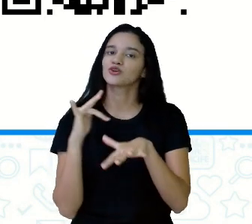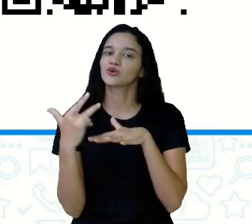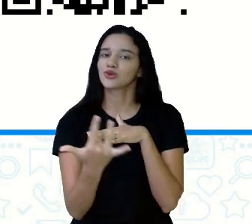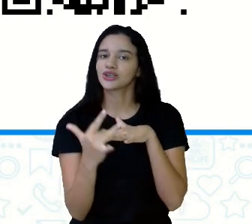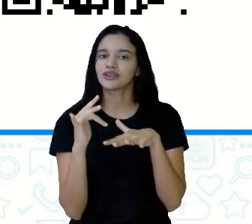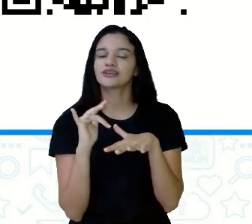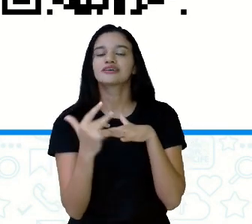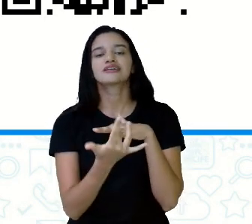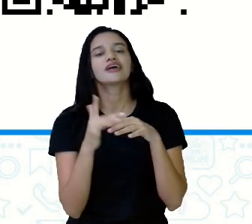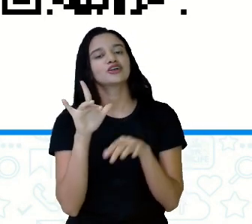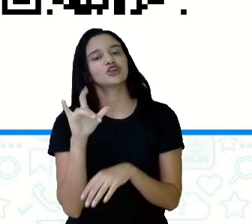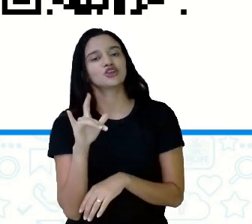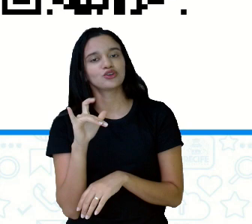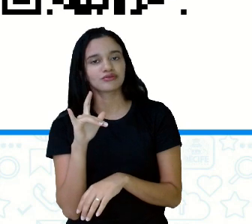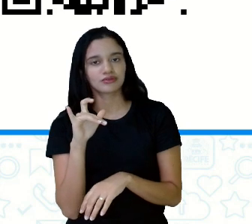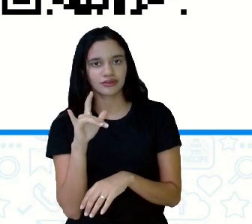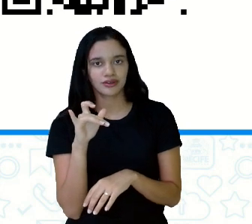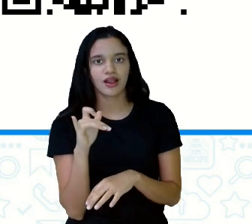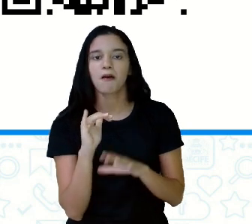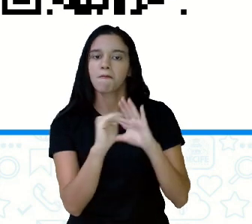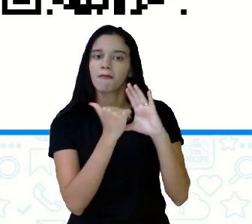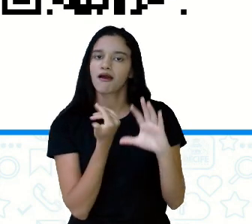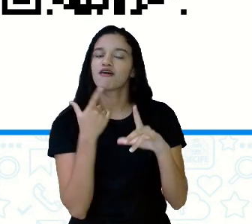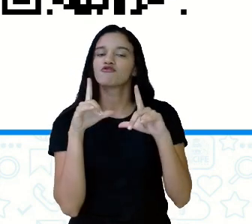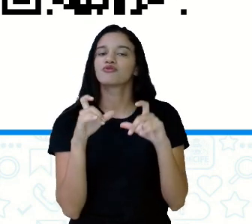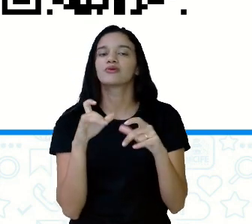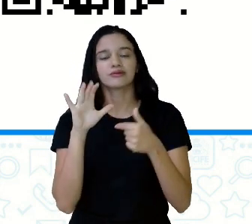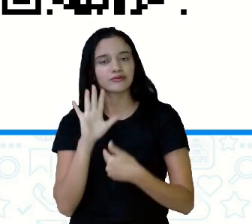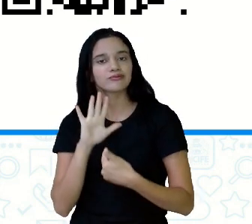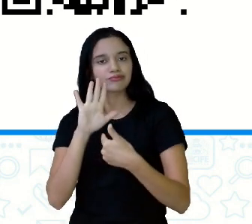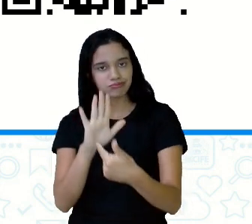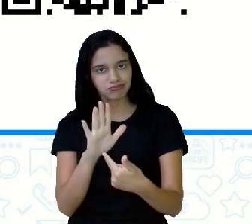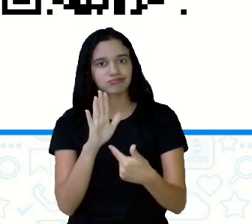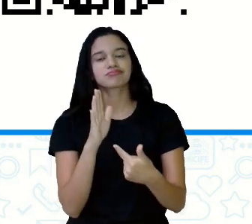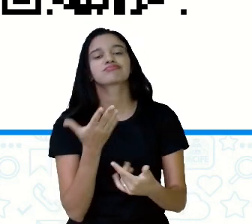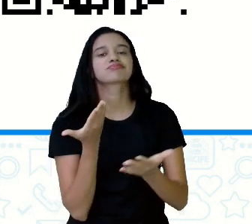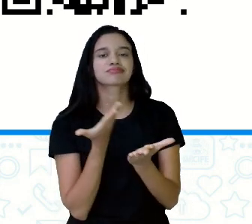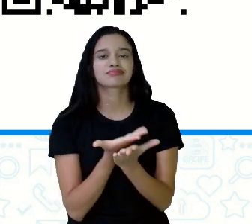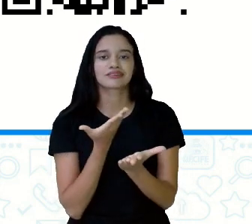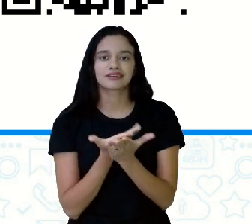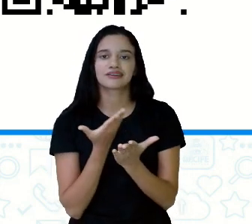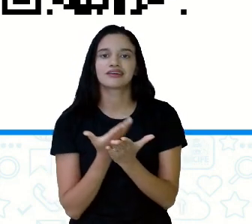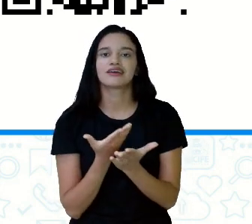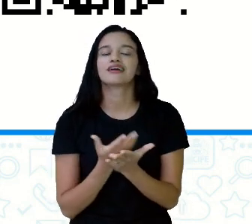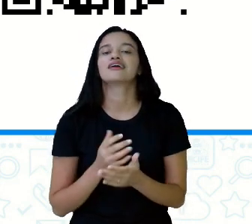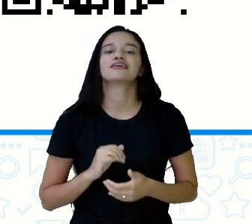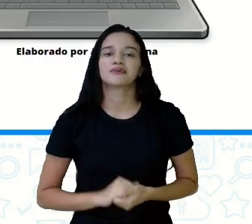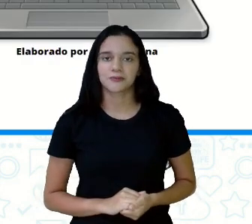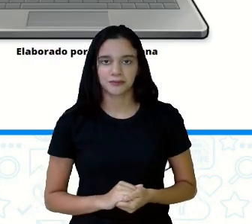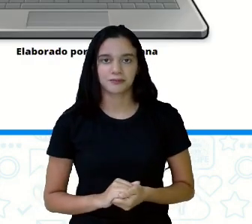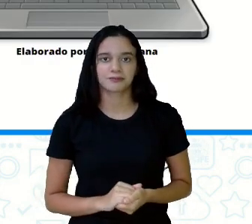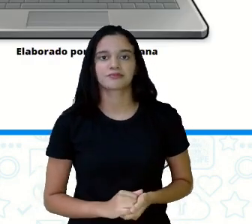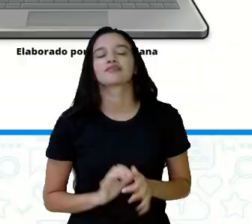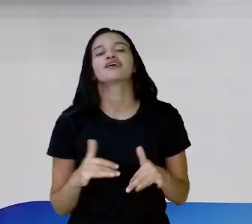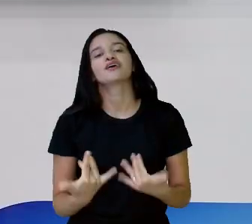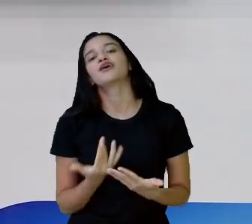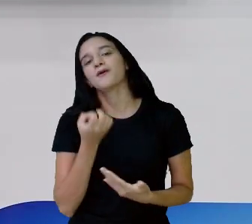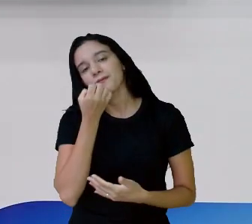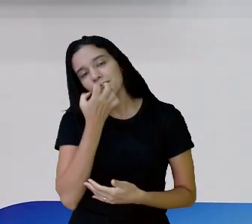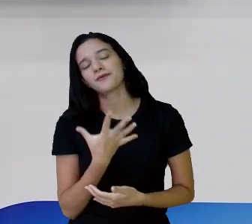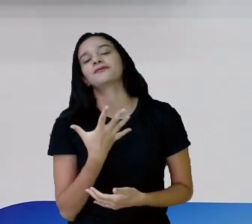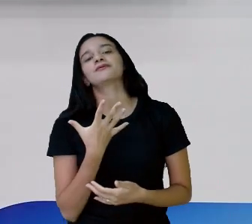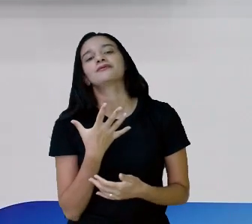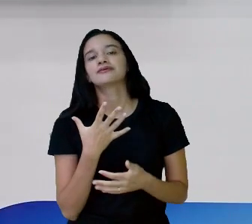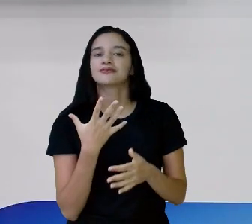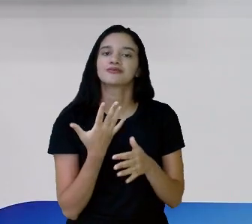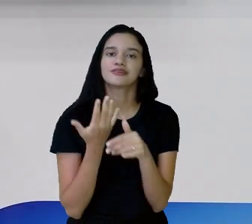Abigail Viana, vou receber tua foto e vou expor aqui na próxima aula. A demora é só chegar. Então, foi muito